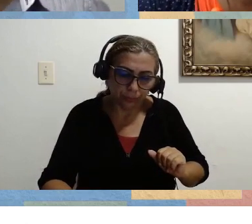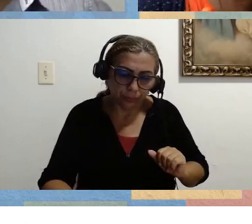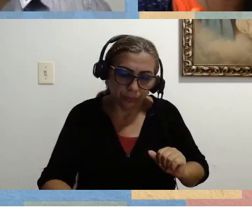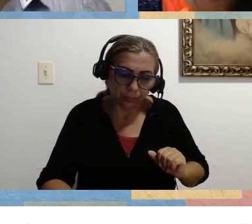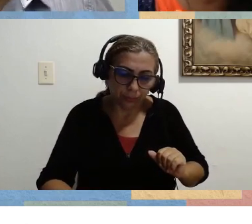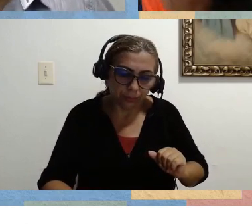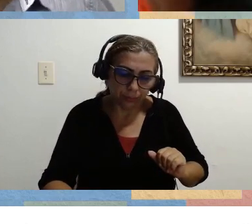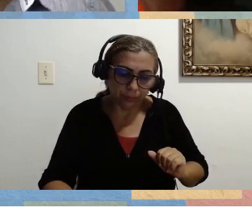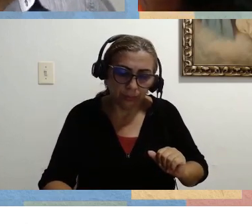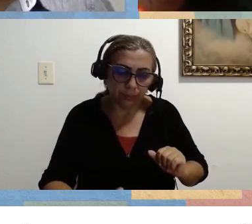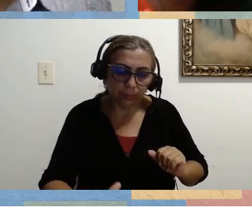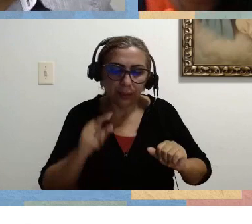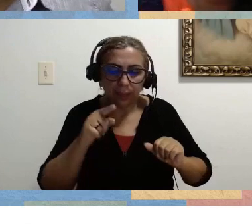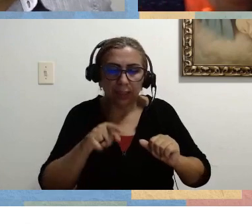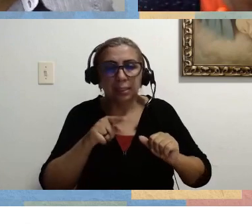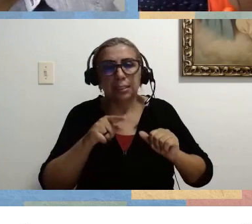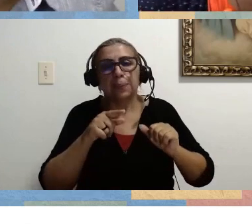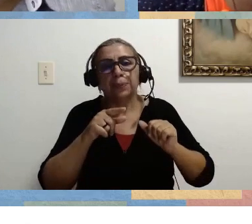essa autorização...